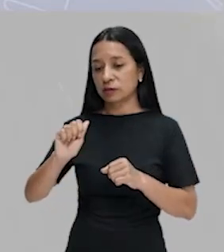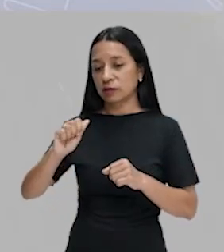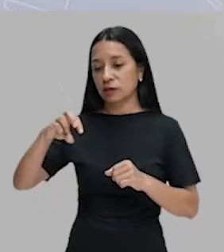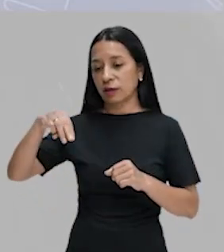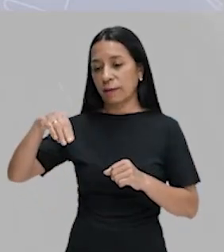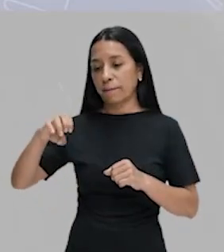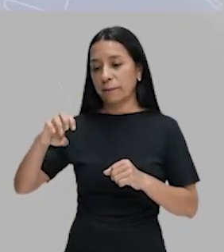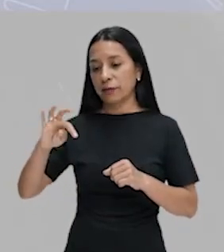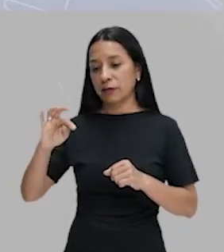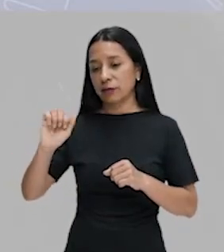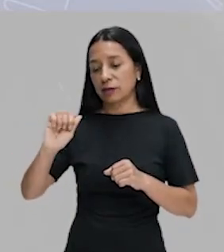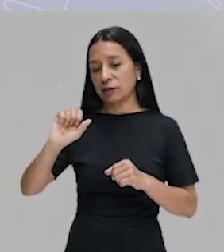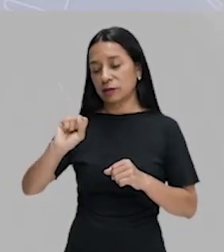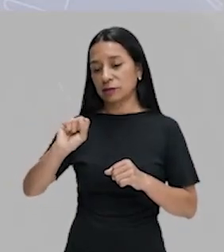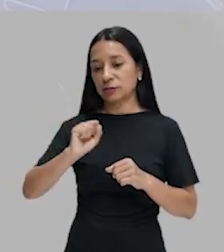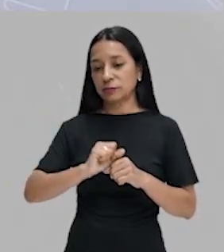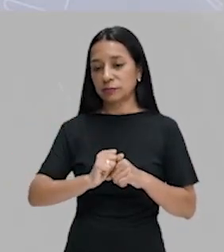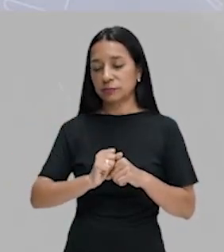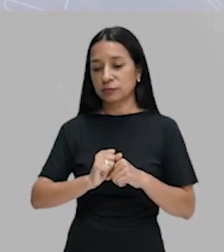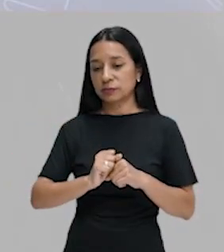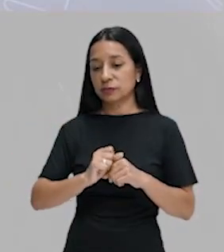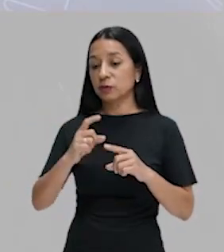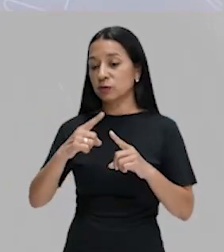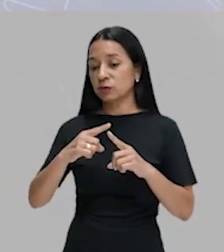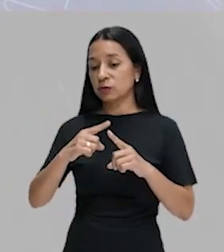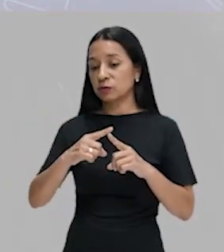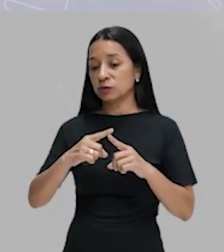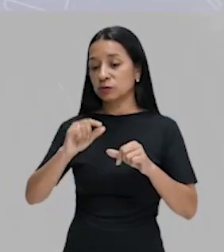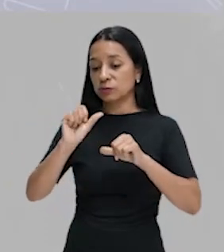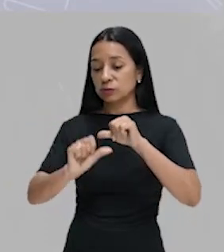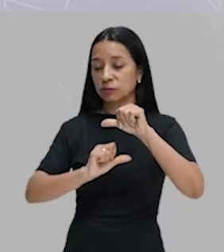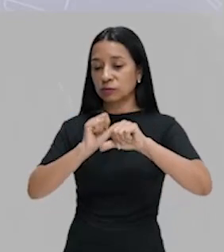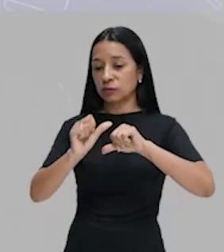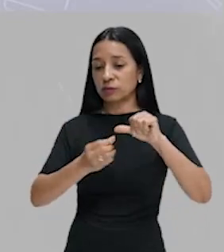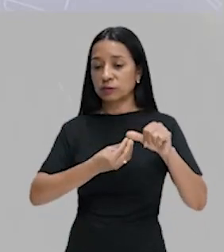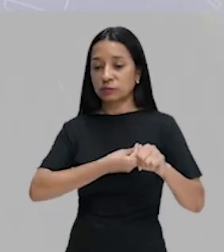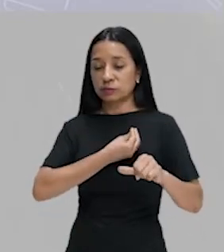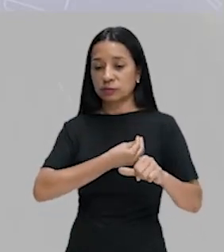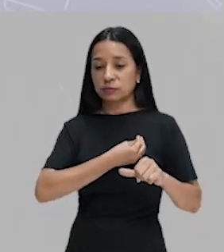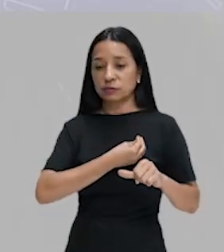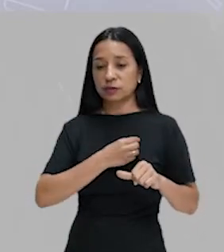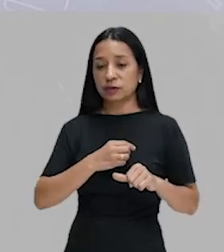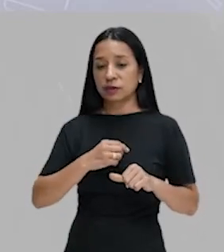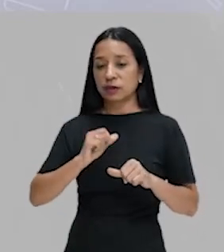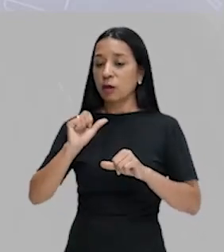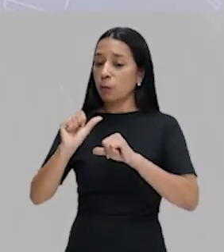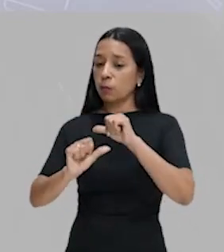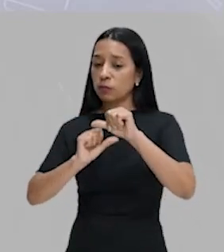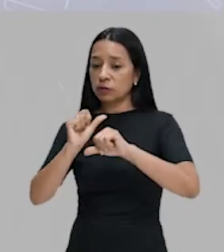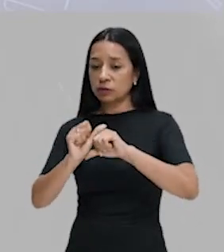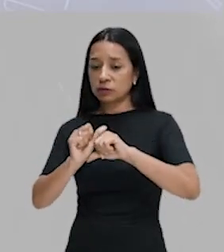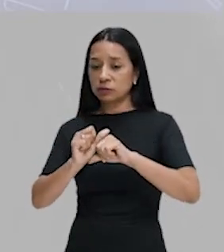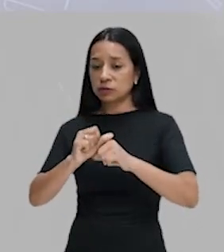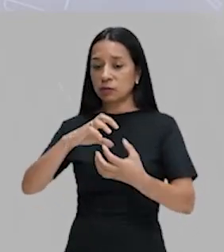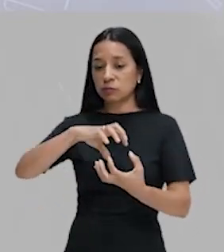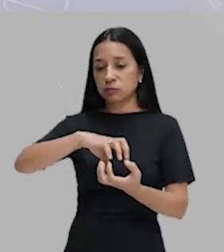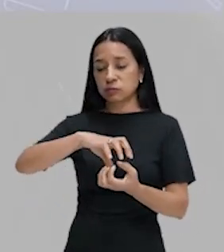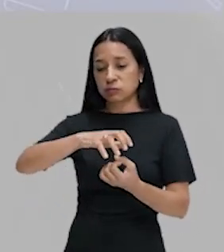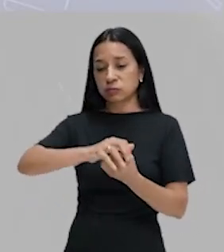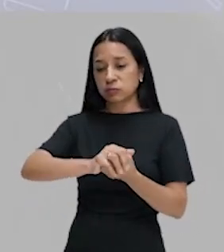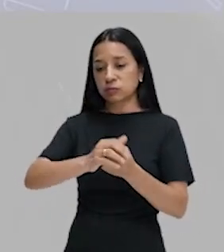seja, nesse tipo de ciclo de vida eu tenho alternância de geração de reprodução sexuada, no caso